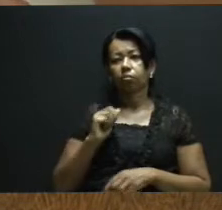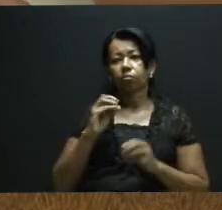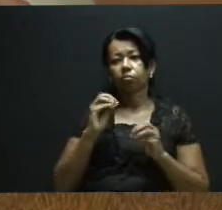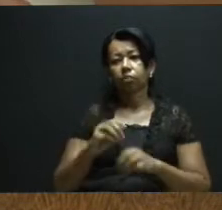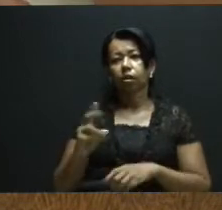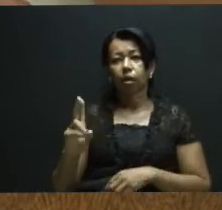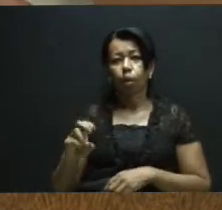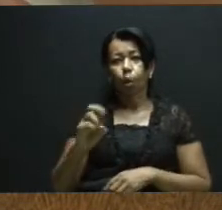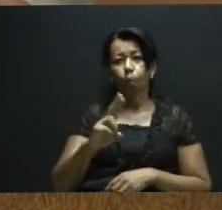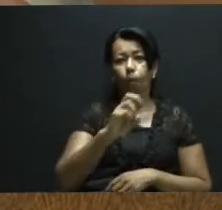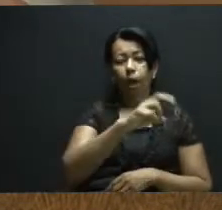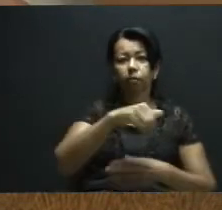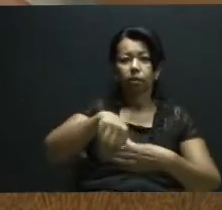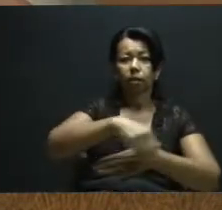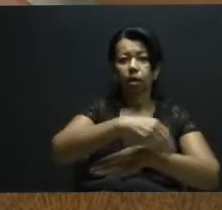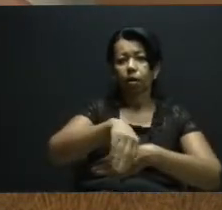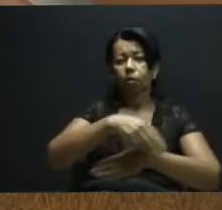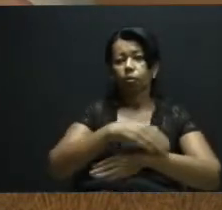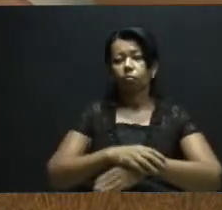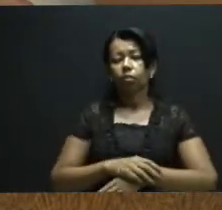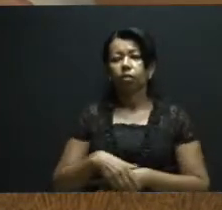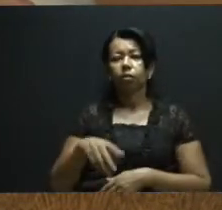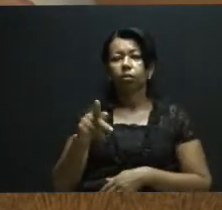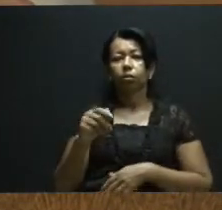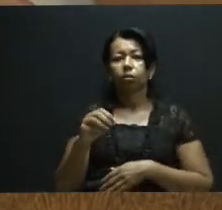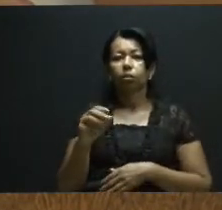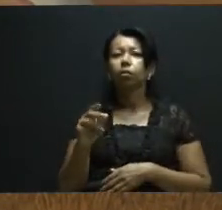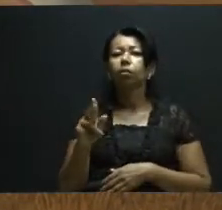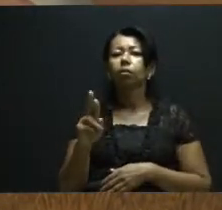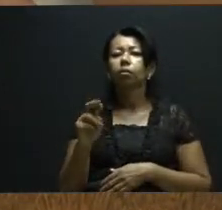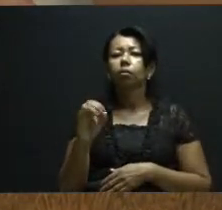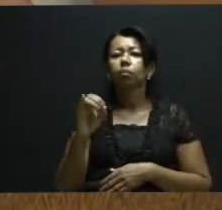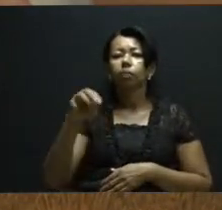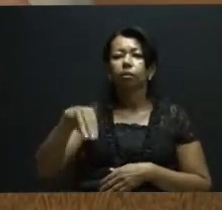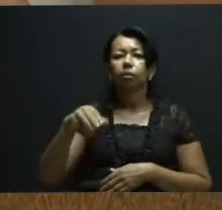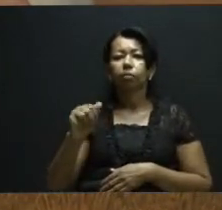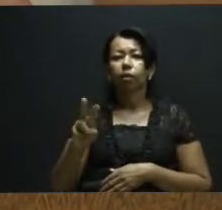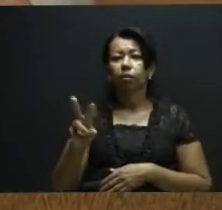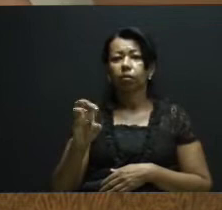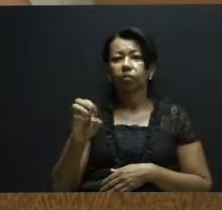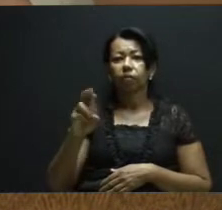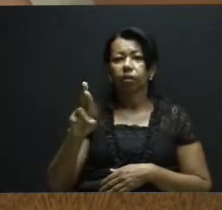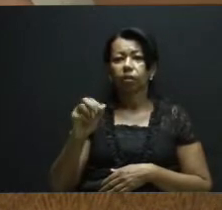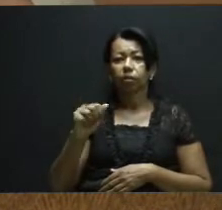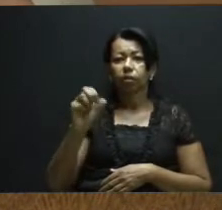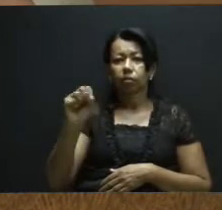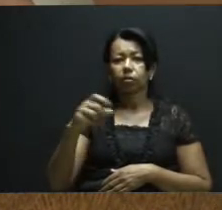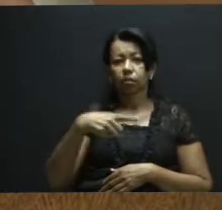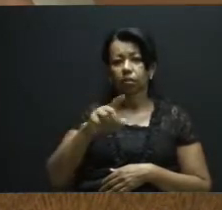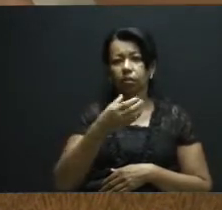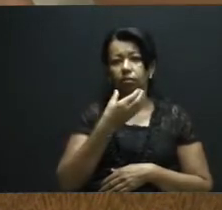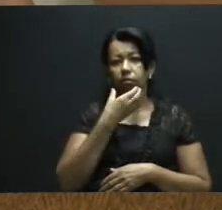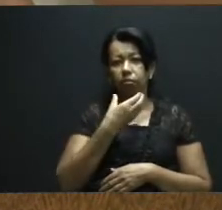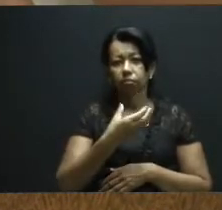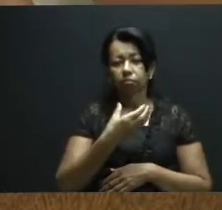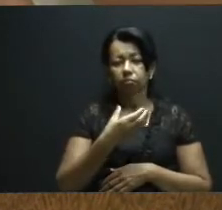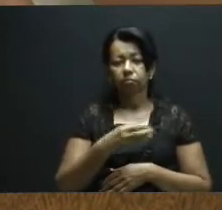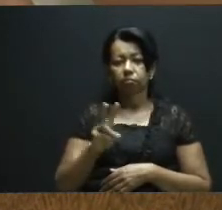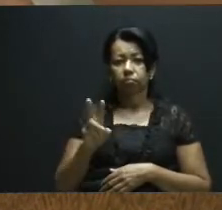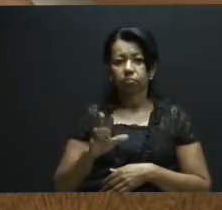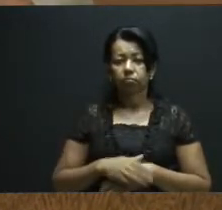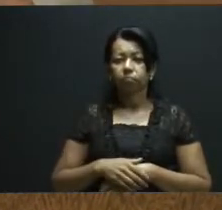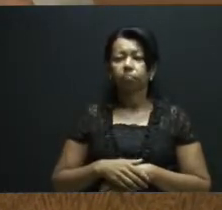lombadas ao longo da rua das primaveras na vila natal amiense instalação manutenção da iluminação